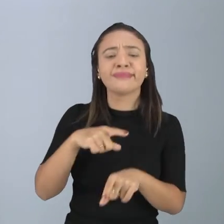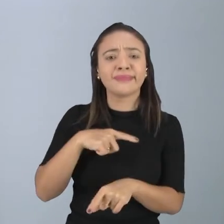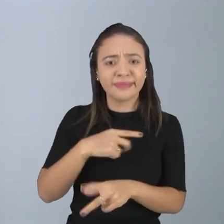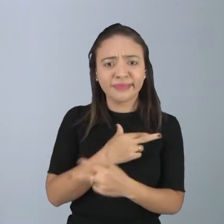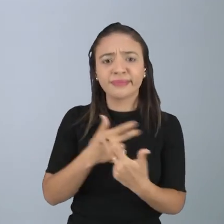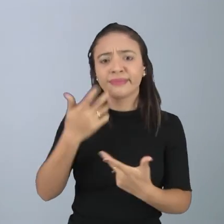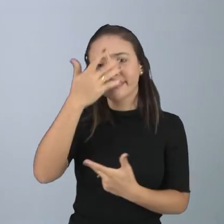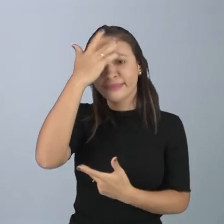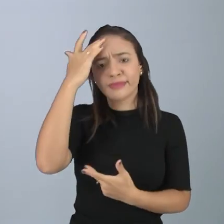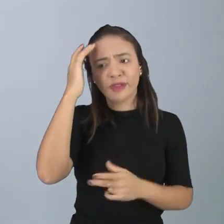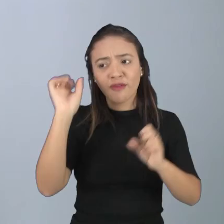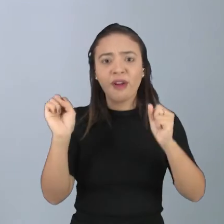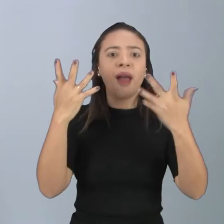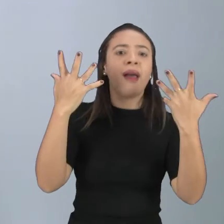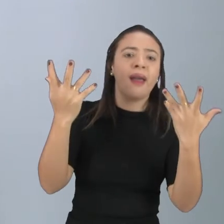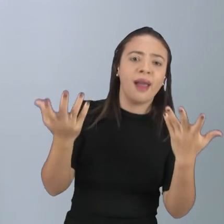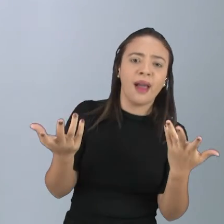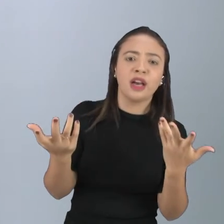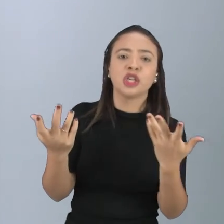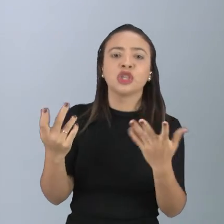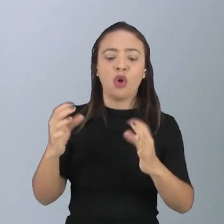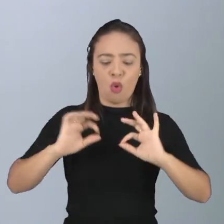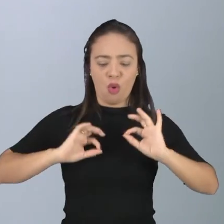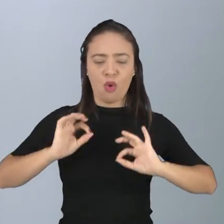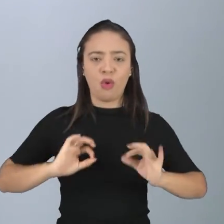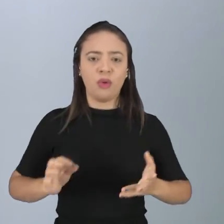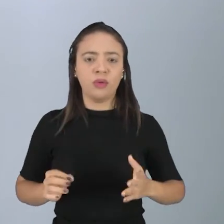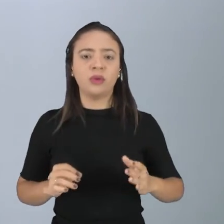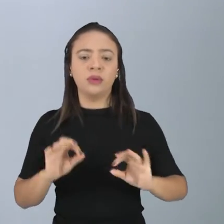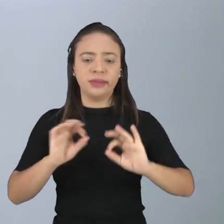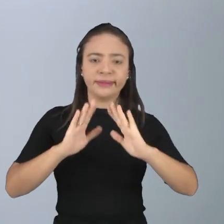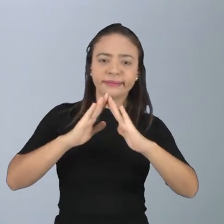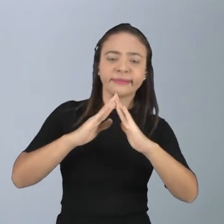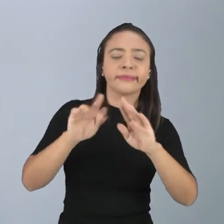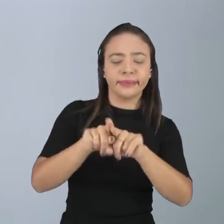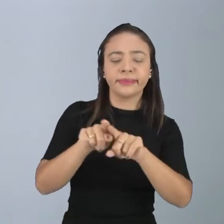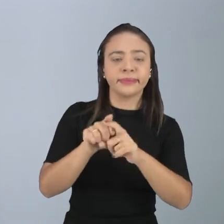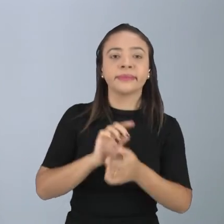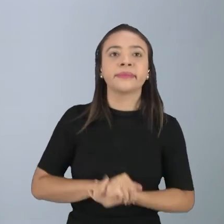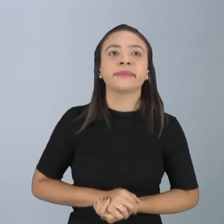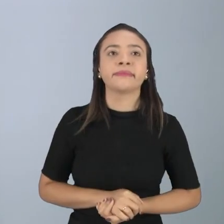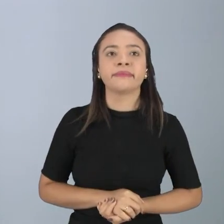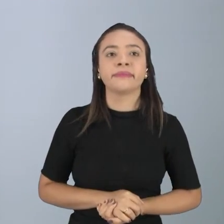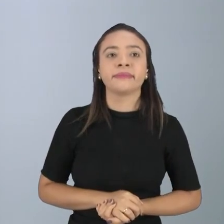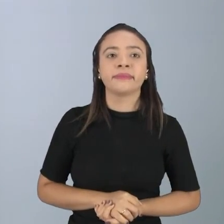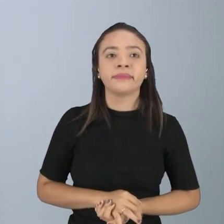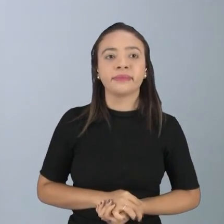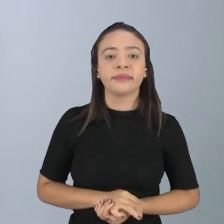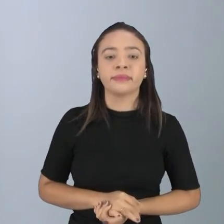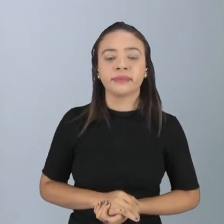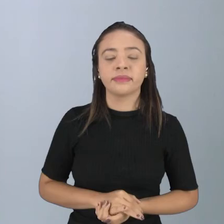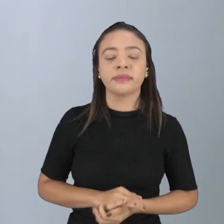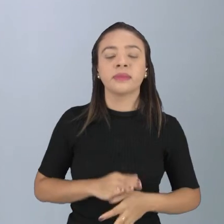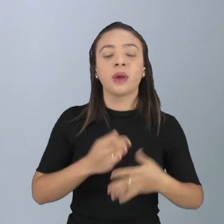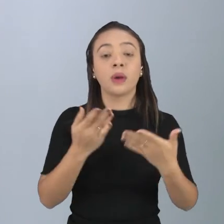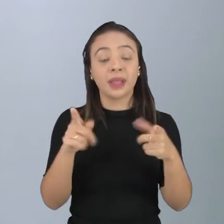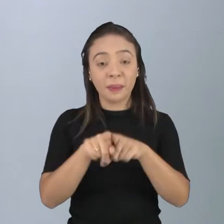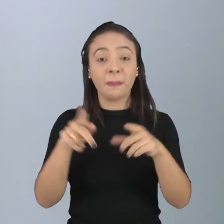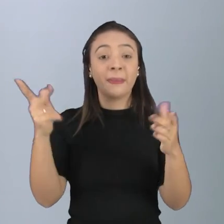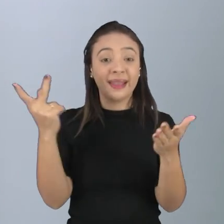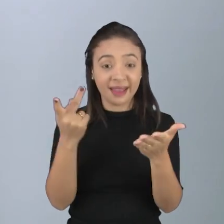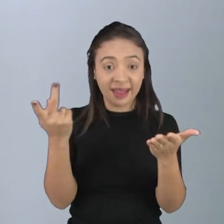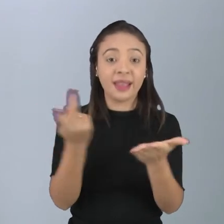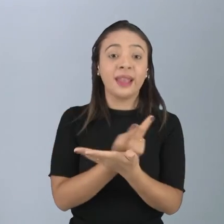pessoas fazendo festa fantasia, enfeitando a casa, enfim. Então, uma das coisas envolvidas na celebração